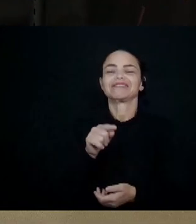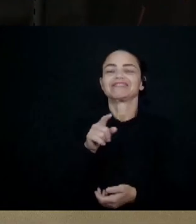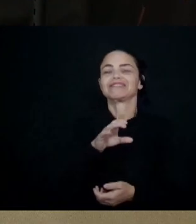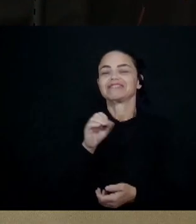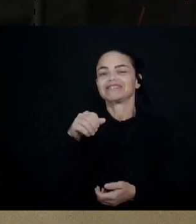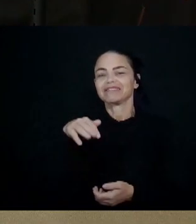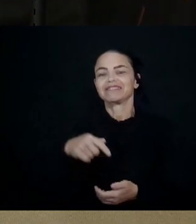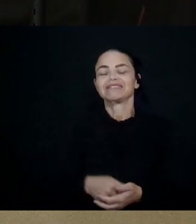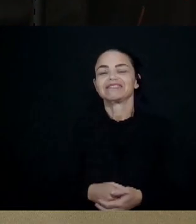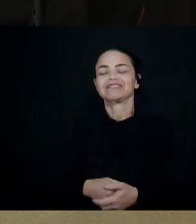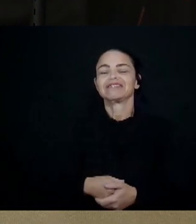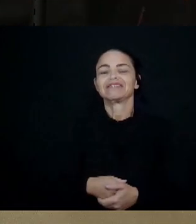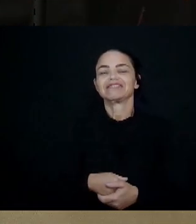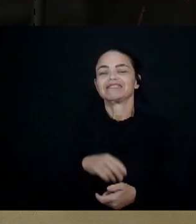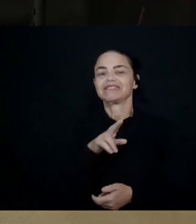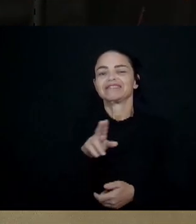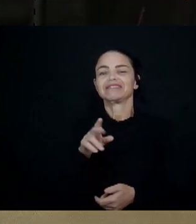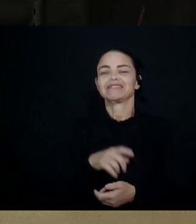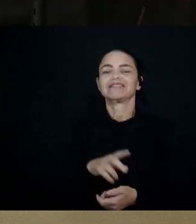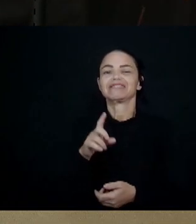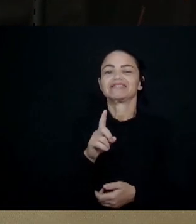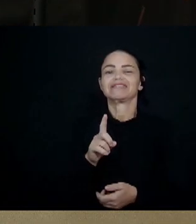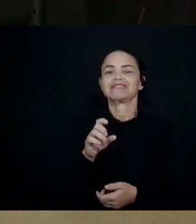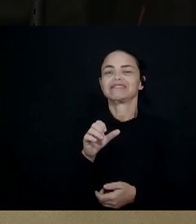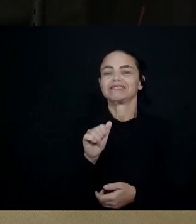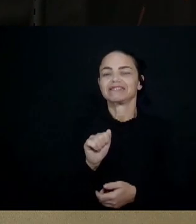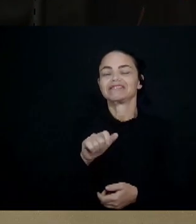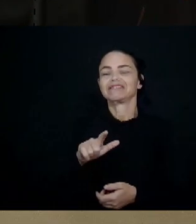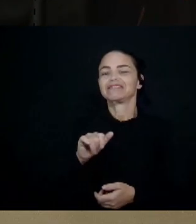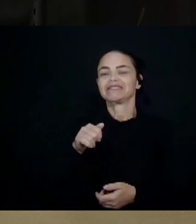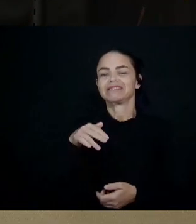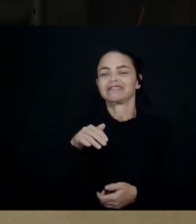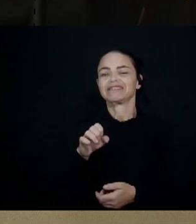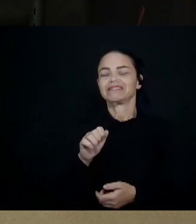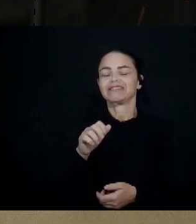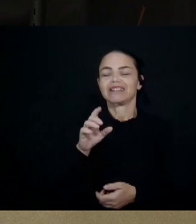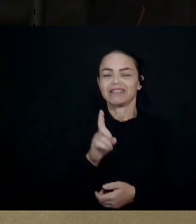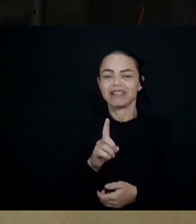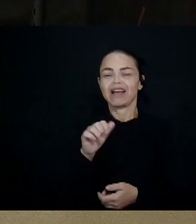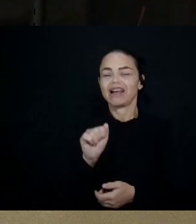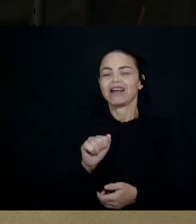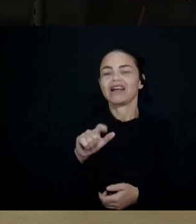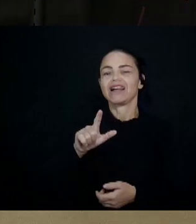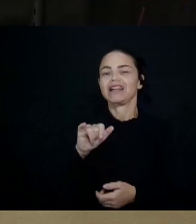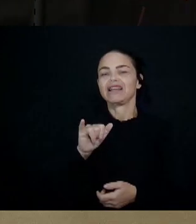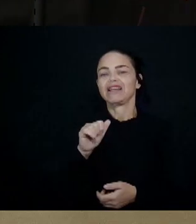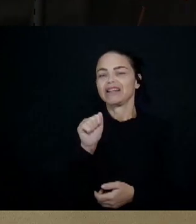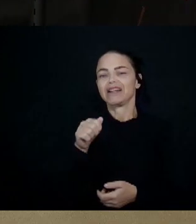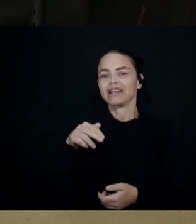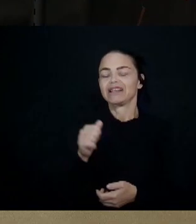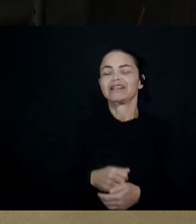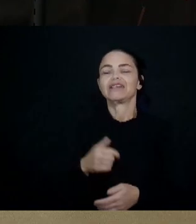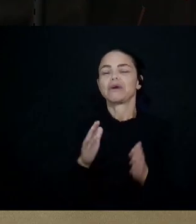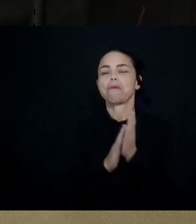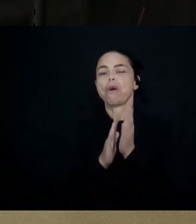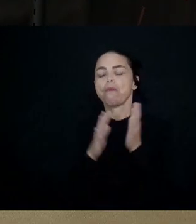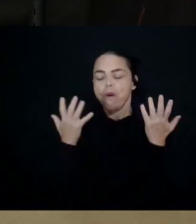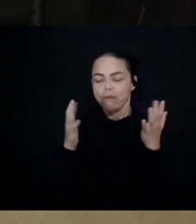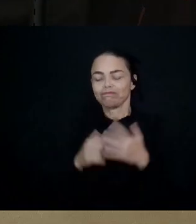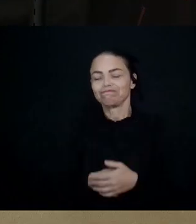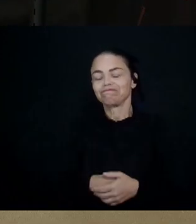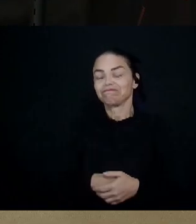nome da sua mãe? Daliana Farjalá. Parabéns, viu? Parabéns pelo filhão, parabéns pela ideia, né?